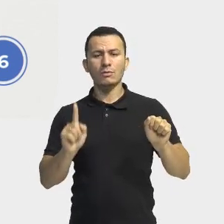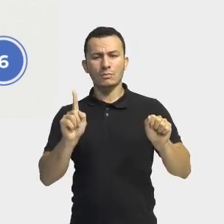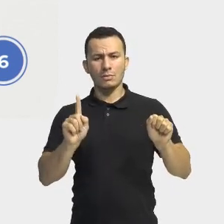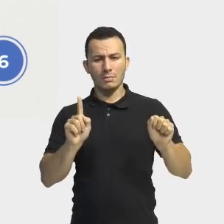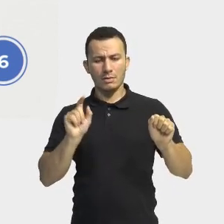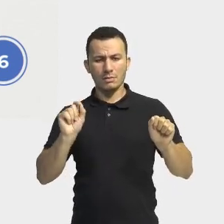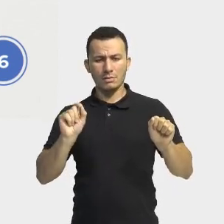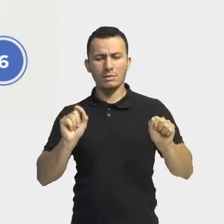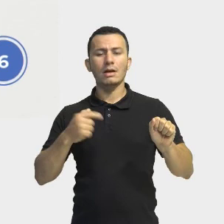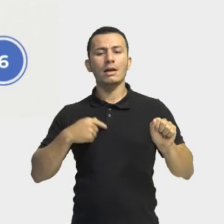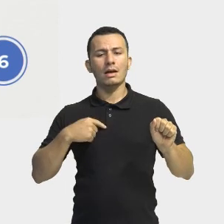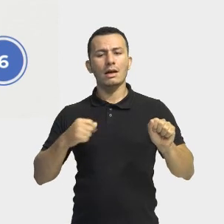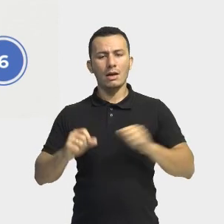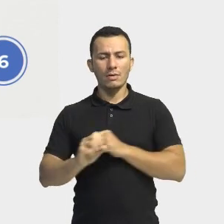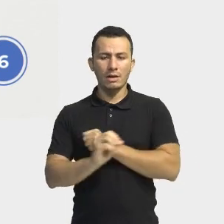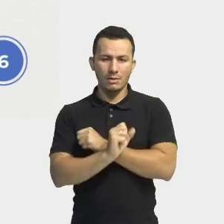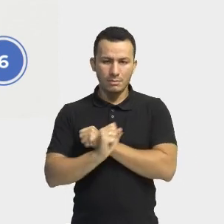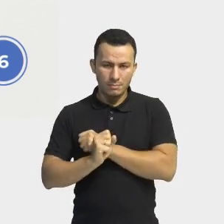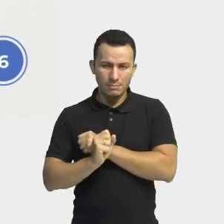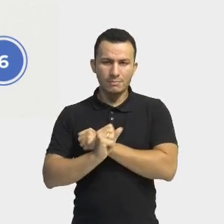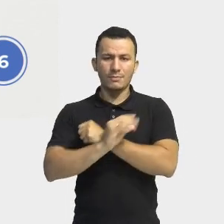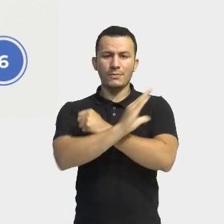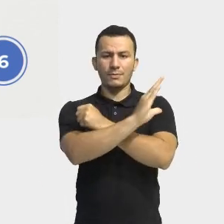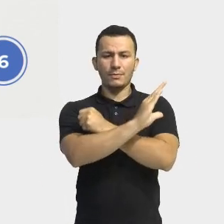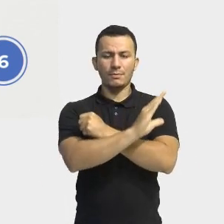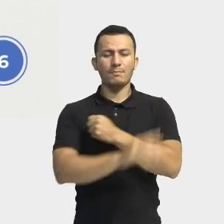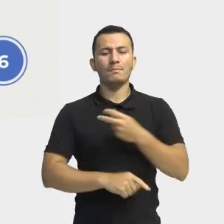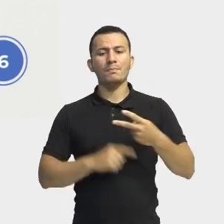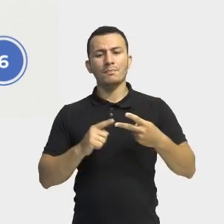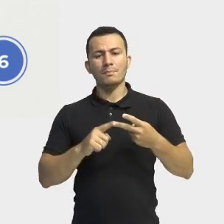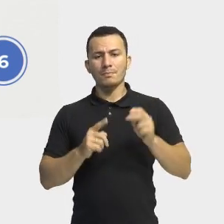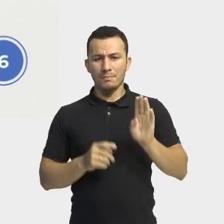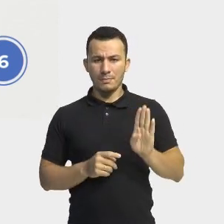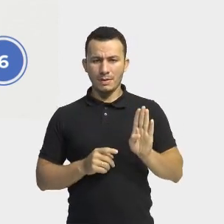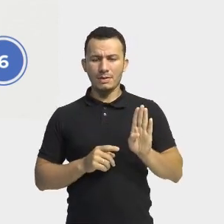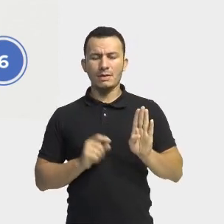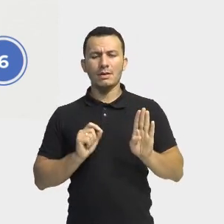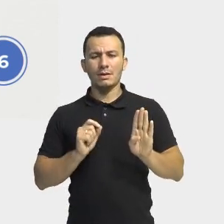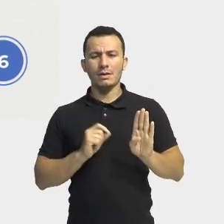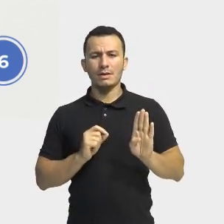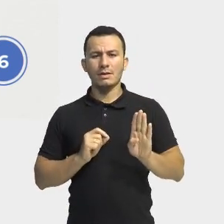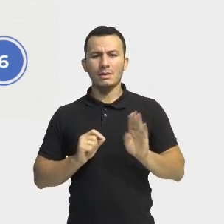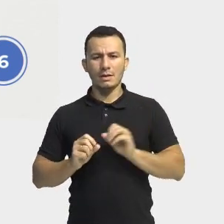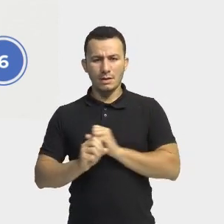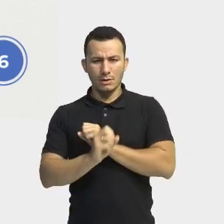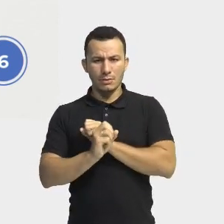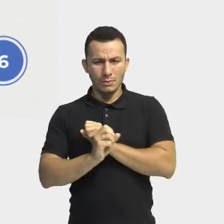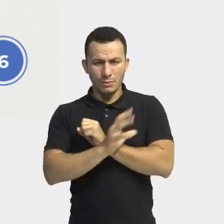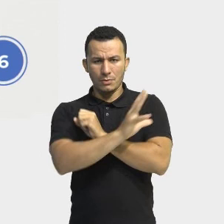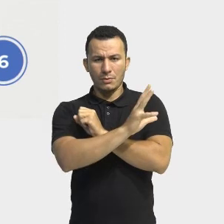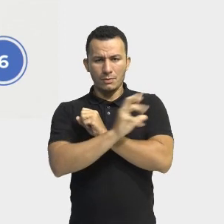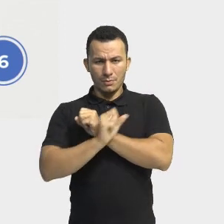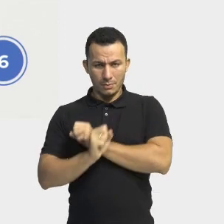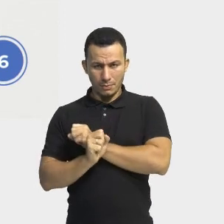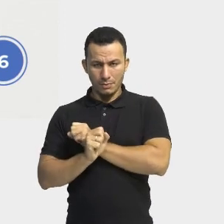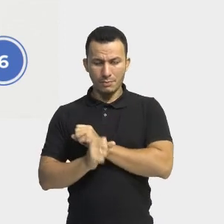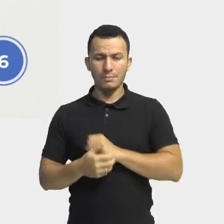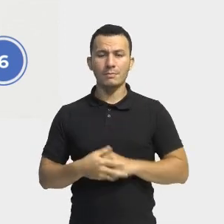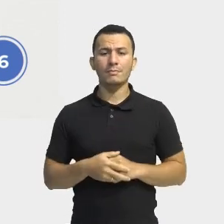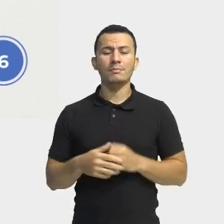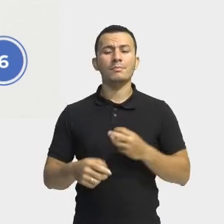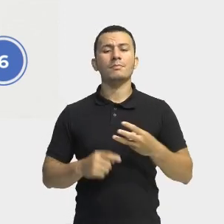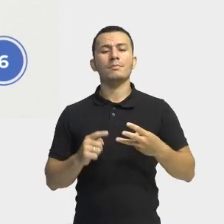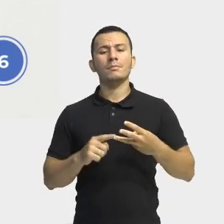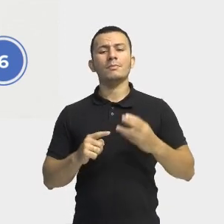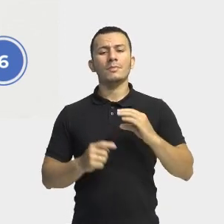é exotérmico. Na letra B, o segundo é exotérmico. Não, vimos que o segundo é endotérmico. Na letra C,